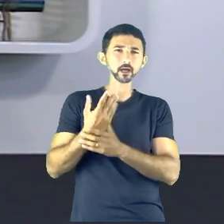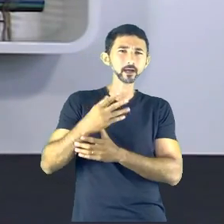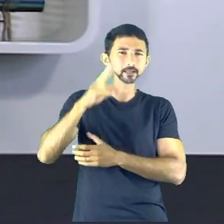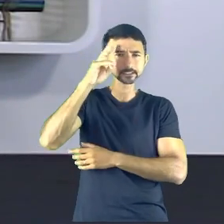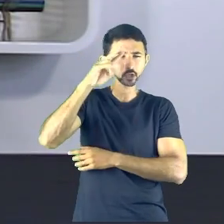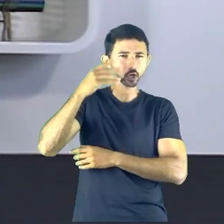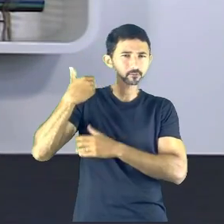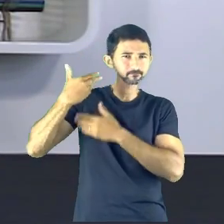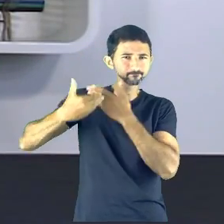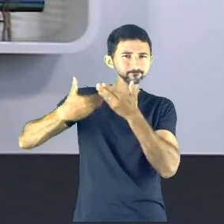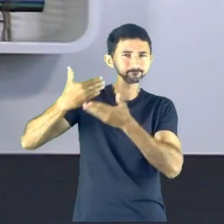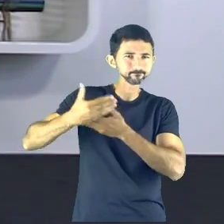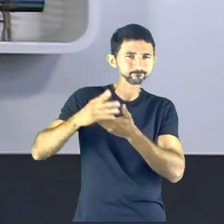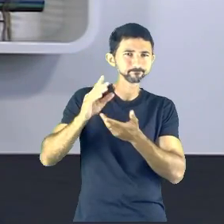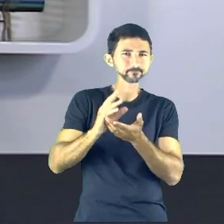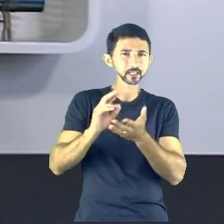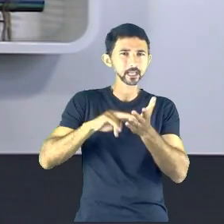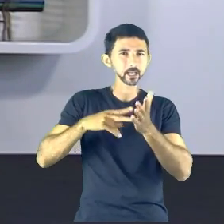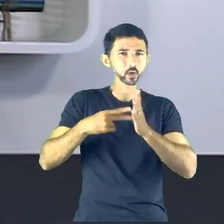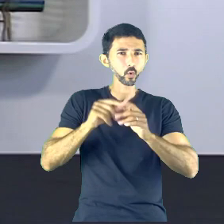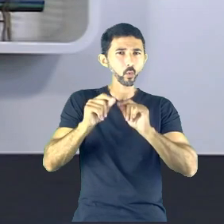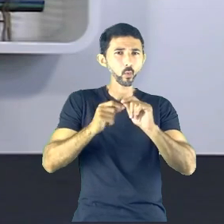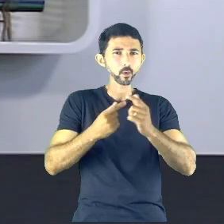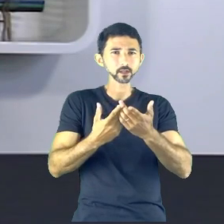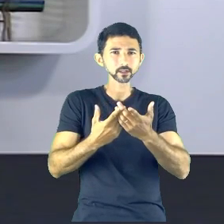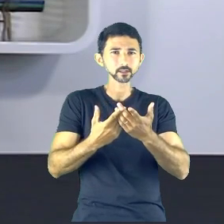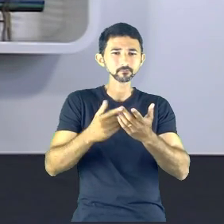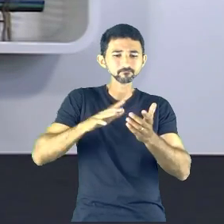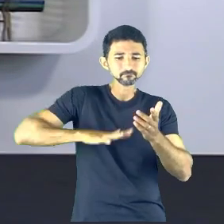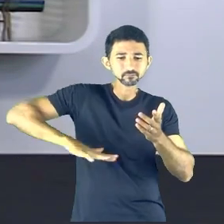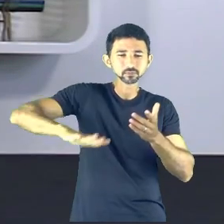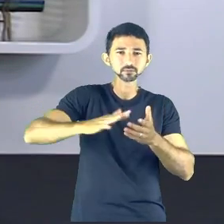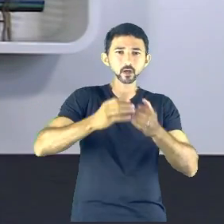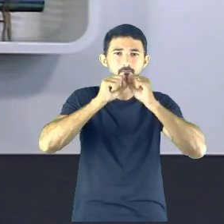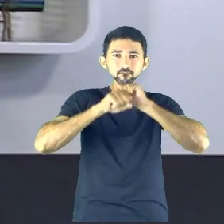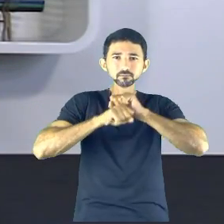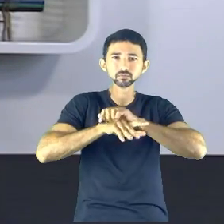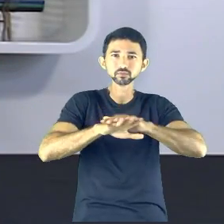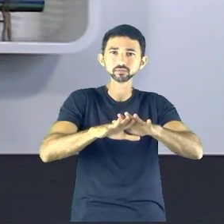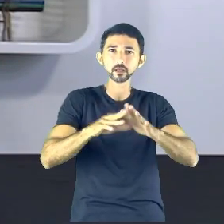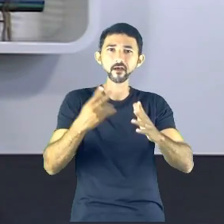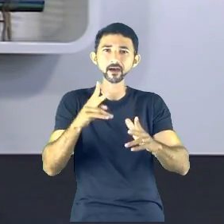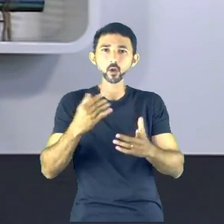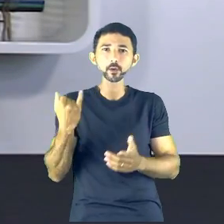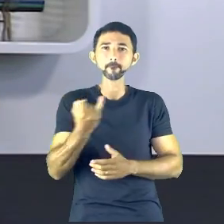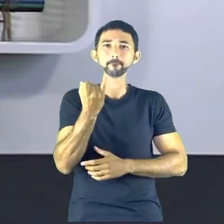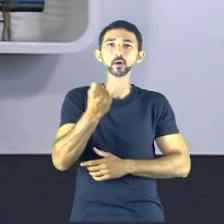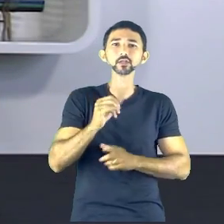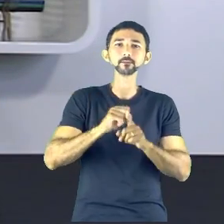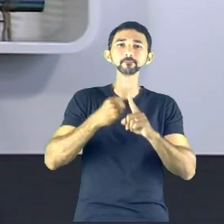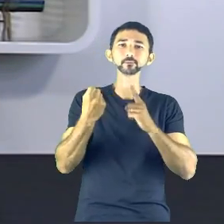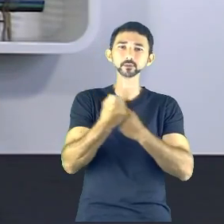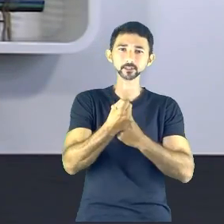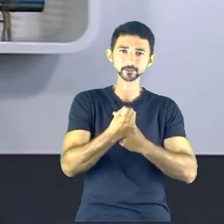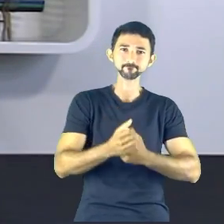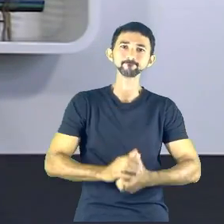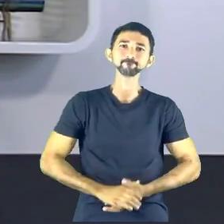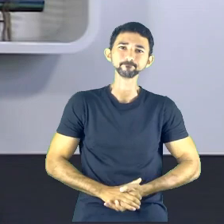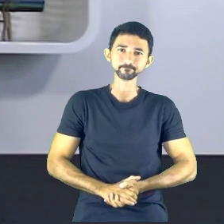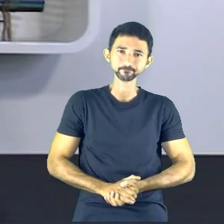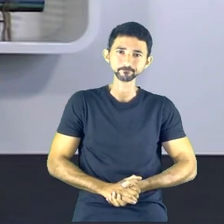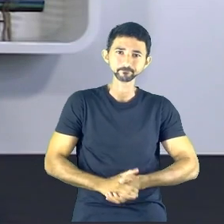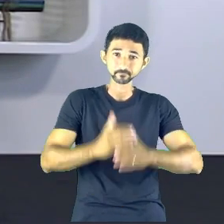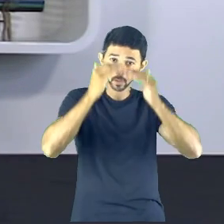essência de origem, a fábula ela representa, na verdade, um espaço de disseminação dos valores essenciais para a